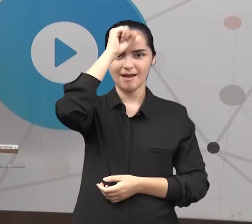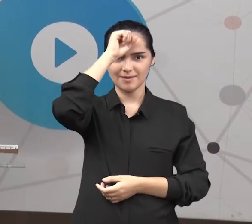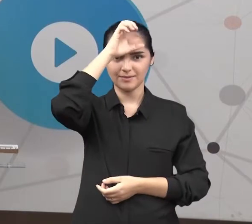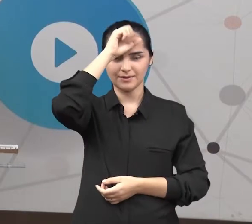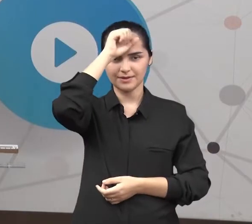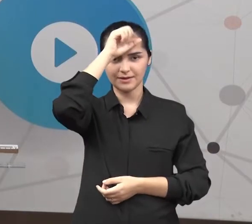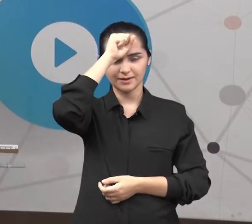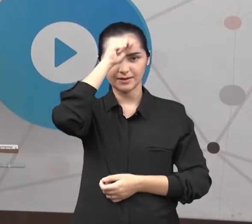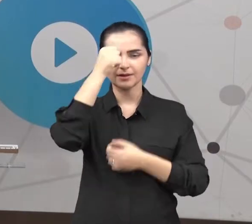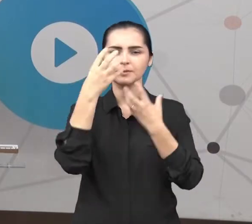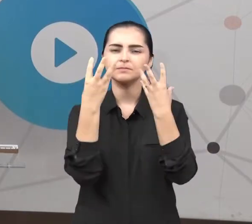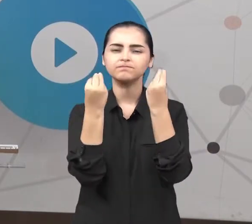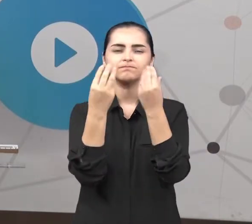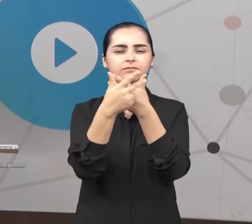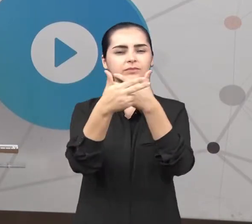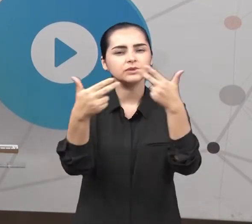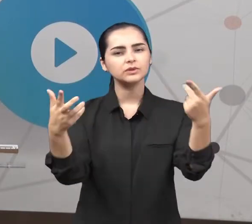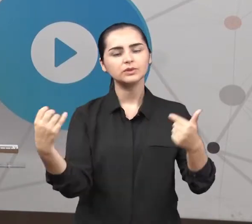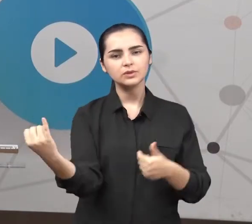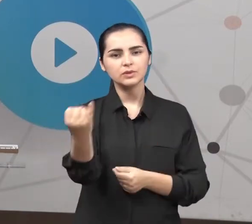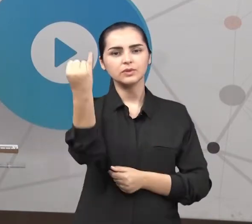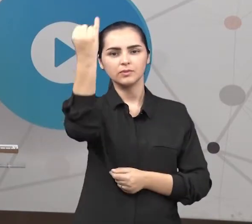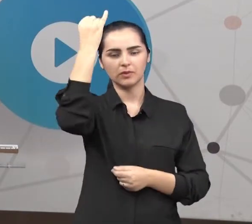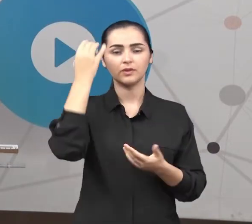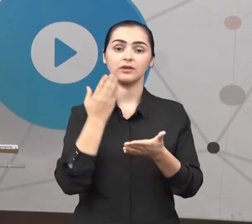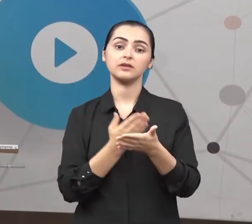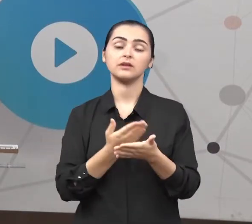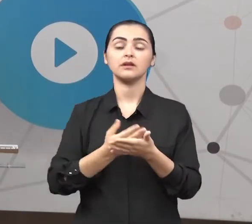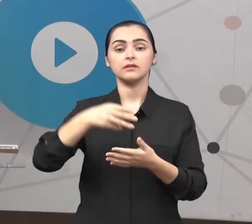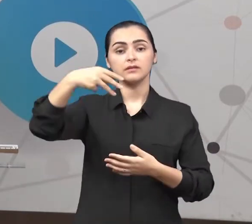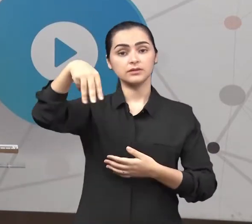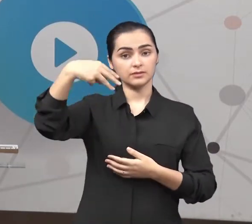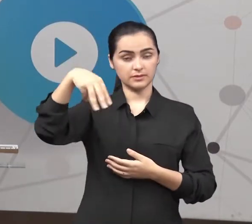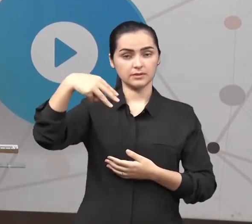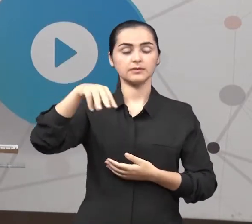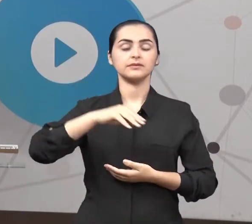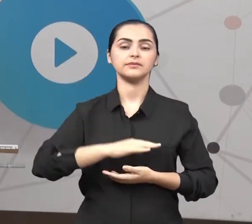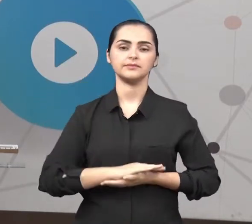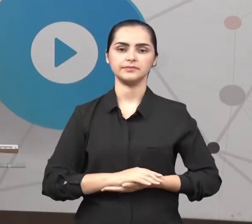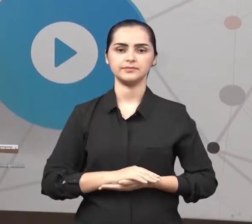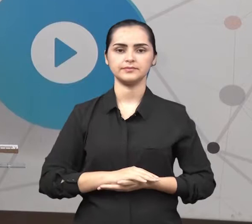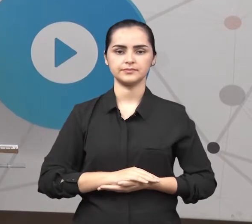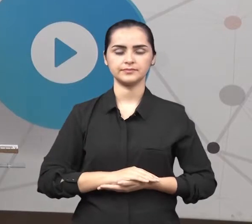aprendendo muitas coisas importantes nessa aula de matemática.